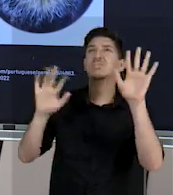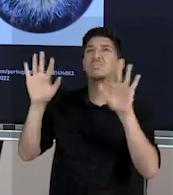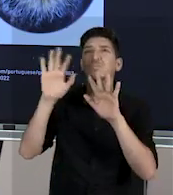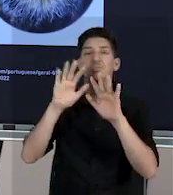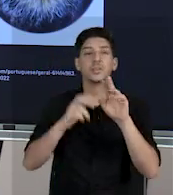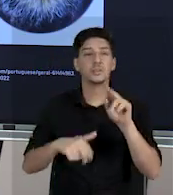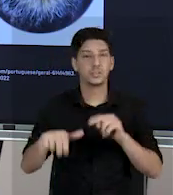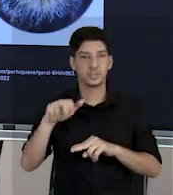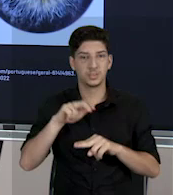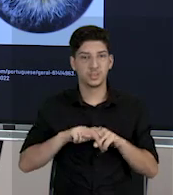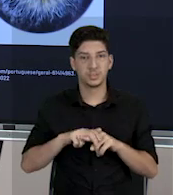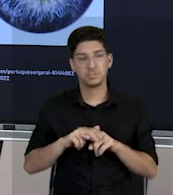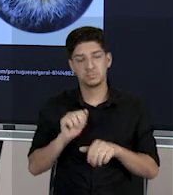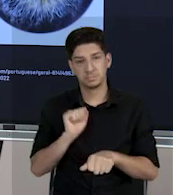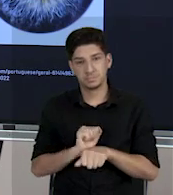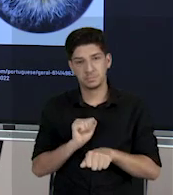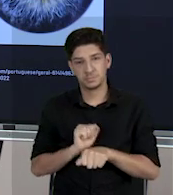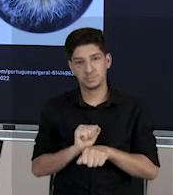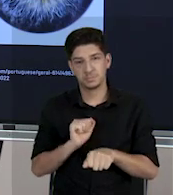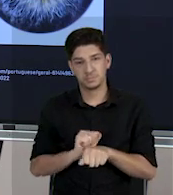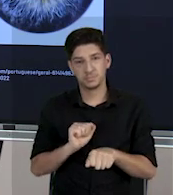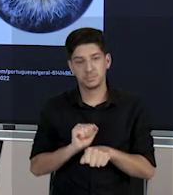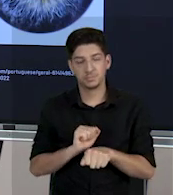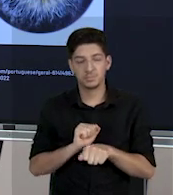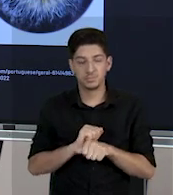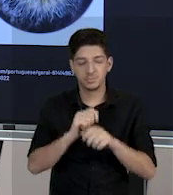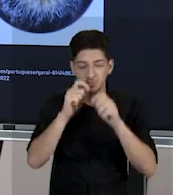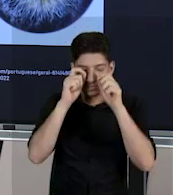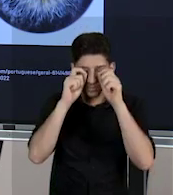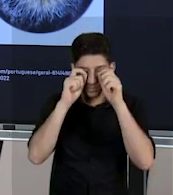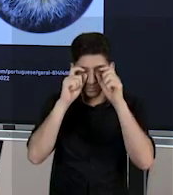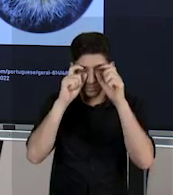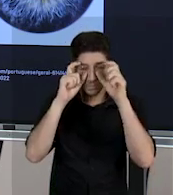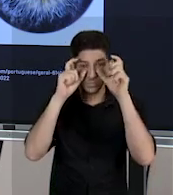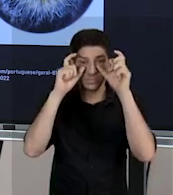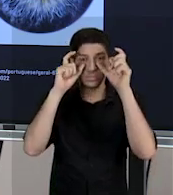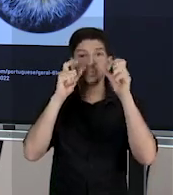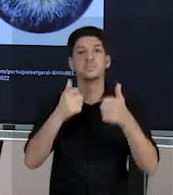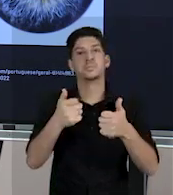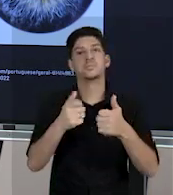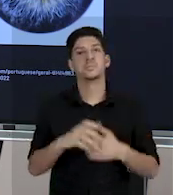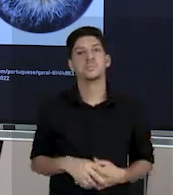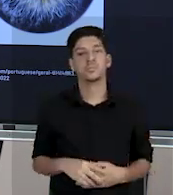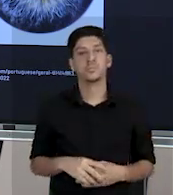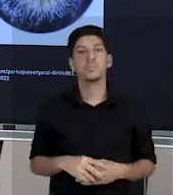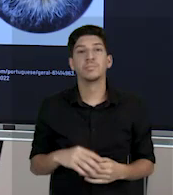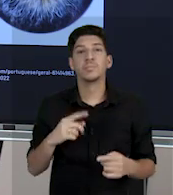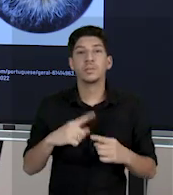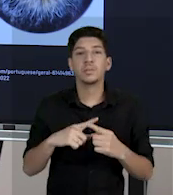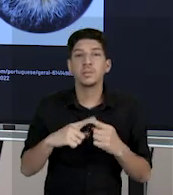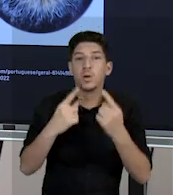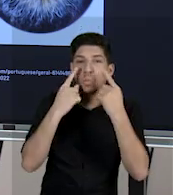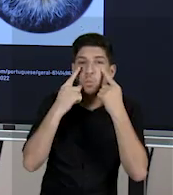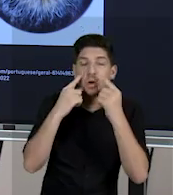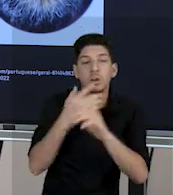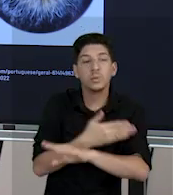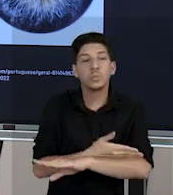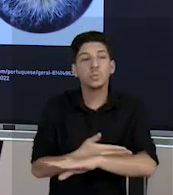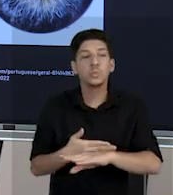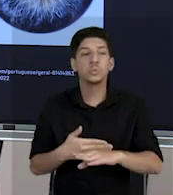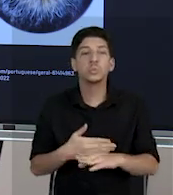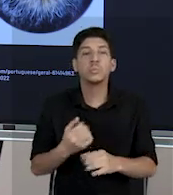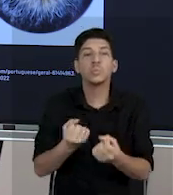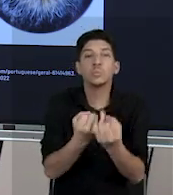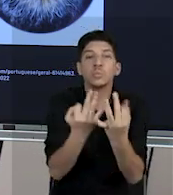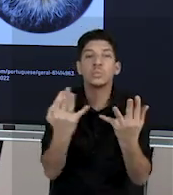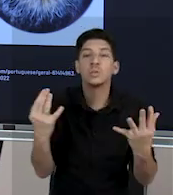cama e espera alguns segundos. O que acontece? Os nossos olhos vão se acomodar em relação à quantidade de